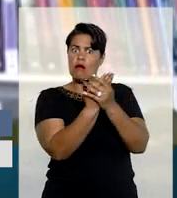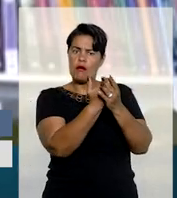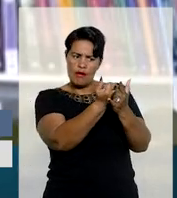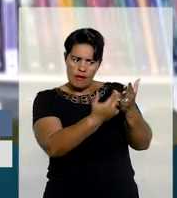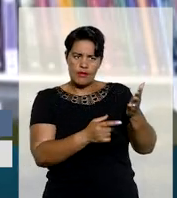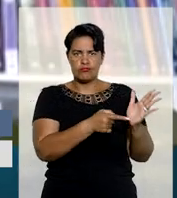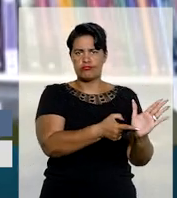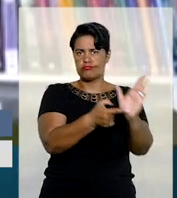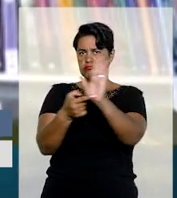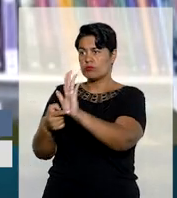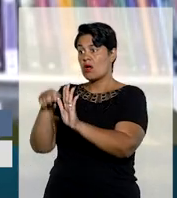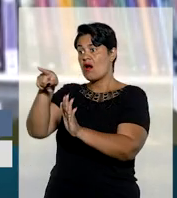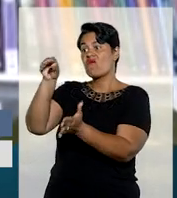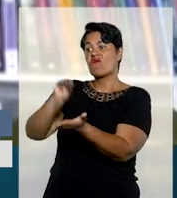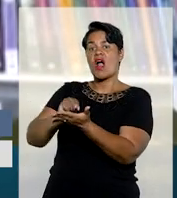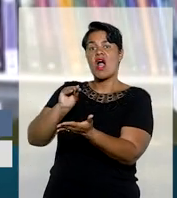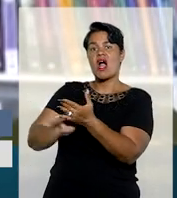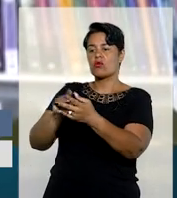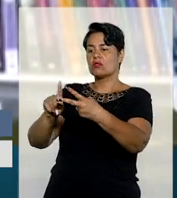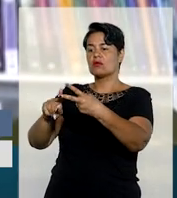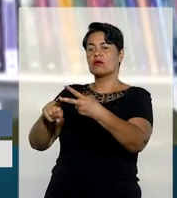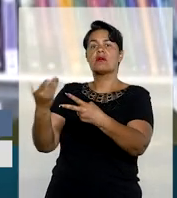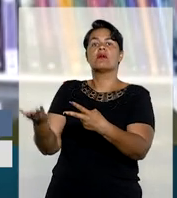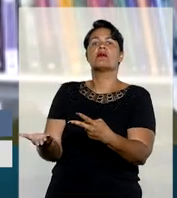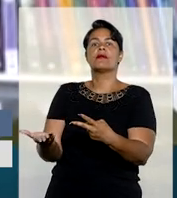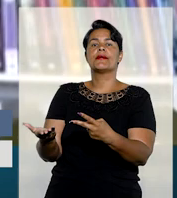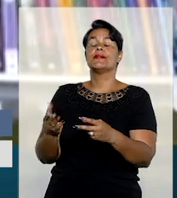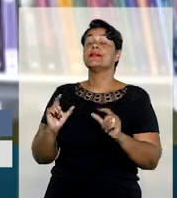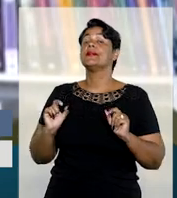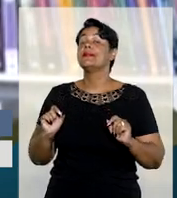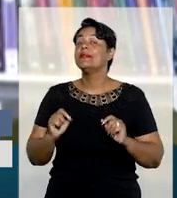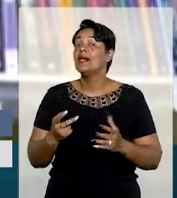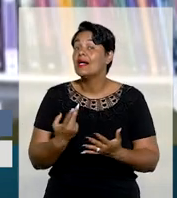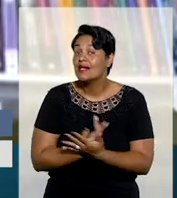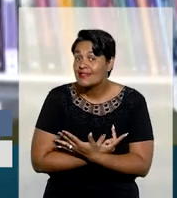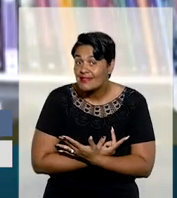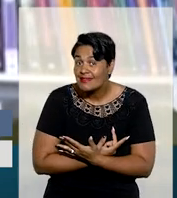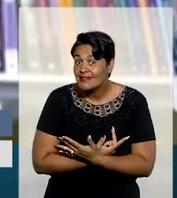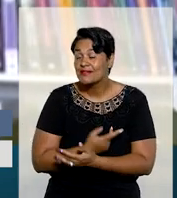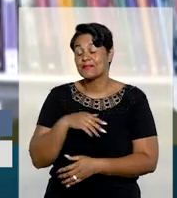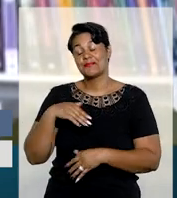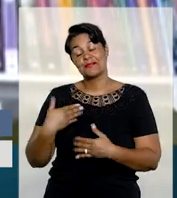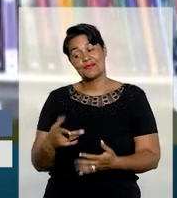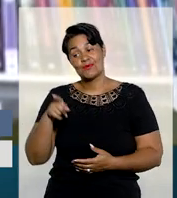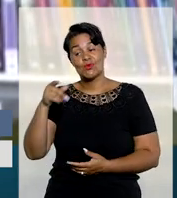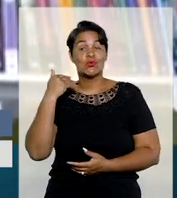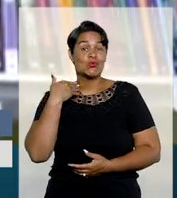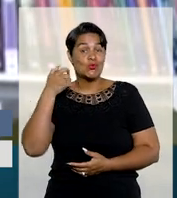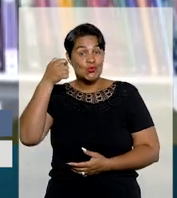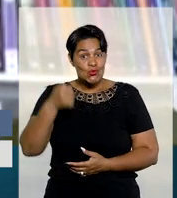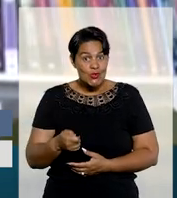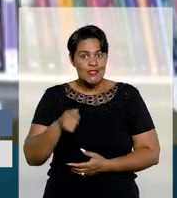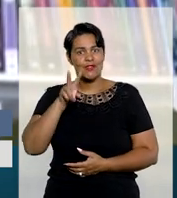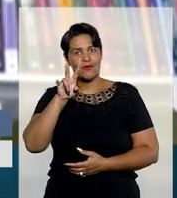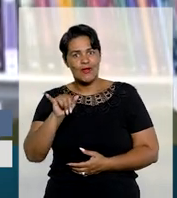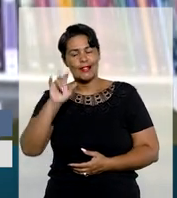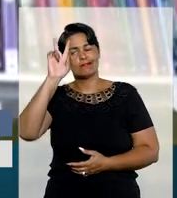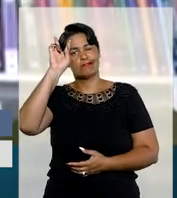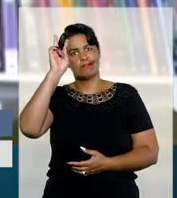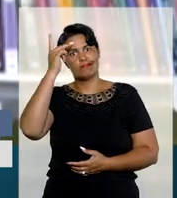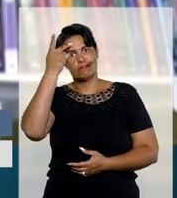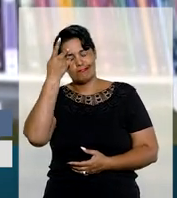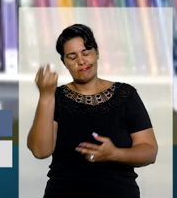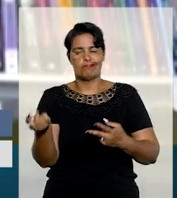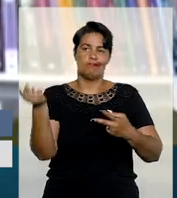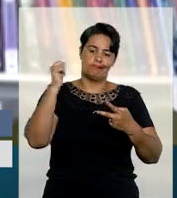aponta a omissão, a ausência de análise de um dos fundamentos apontados. E o que pode acontecer? No caso concreto, o juiz pode, corrigindo